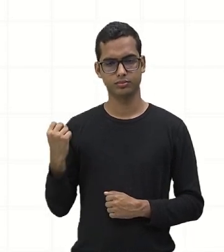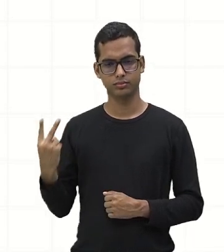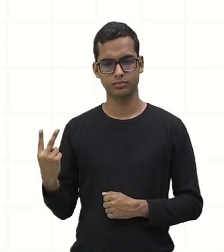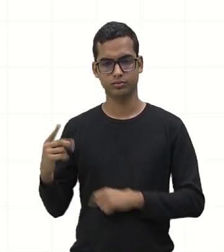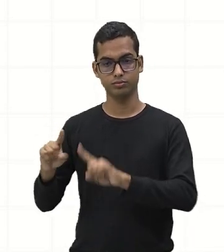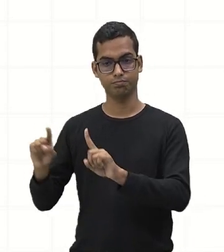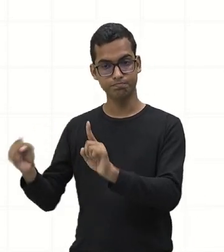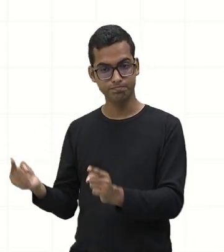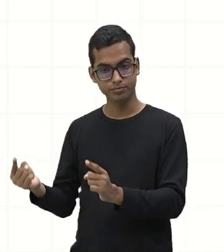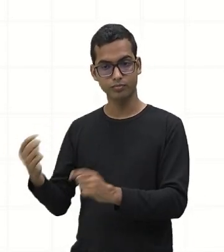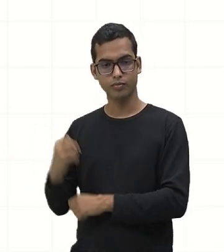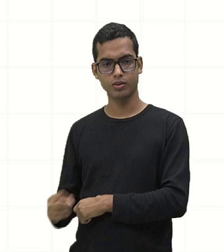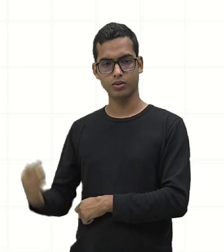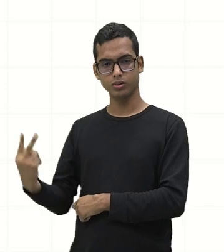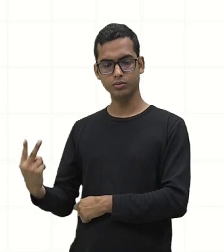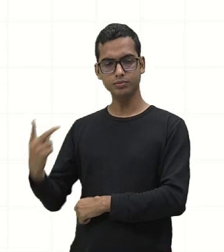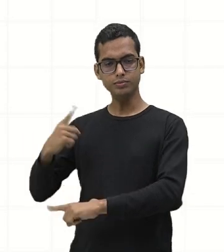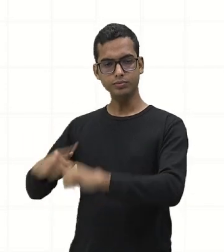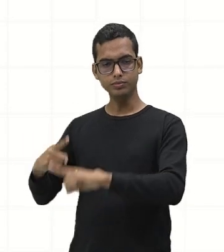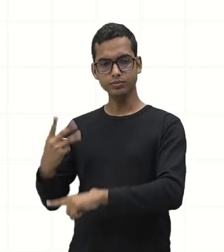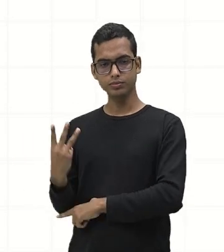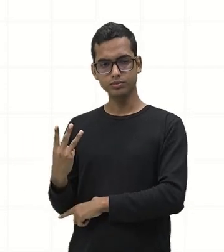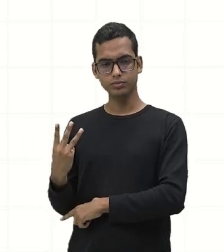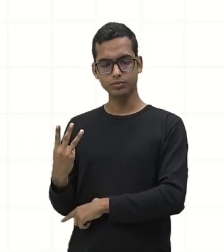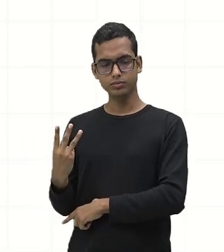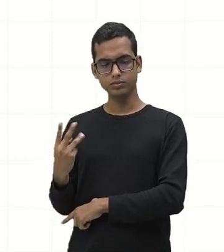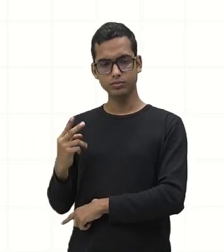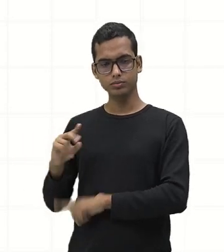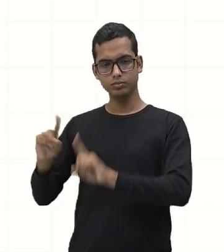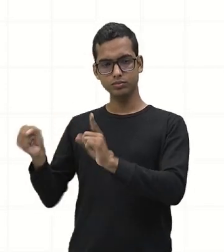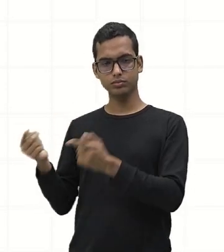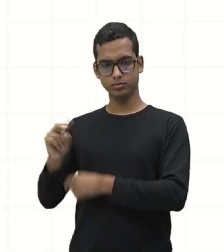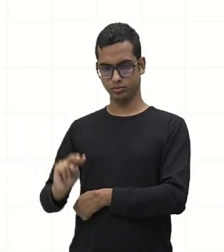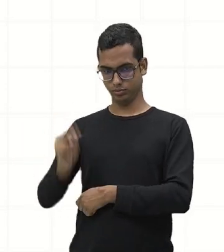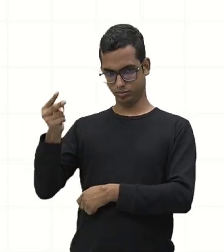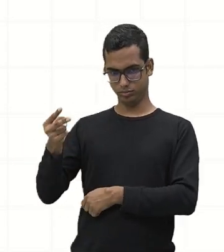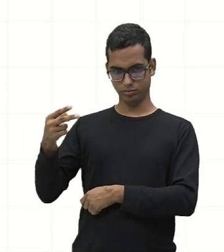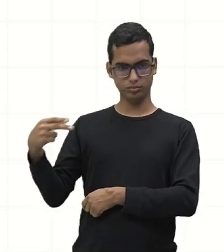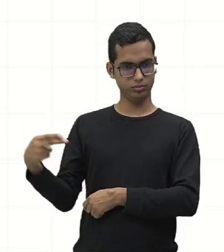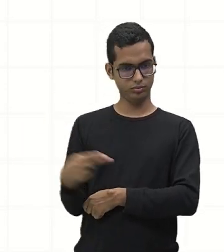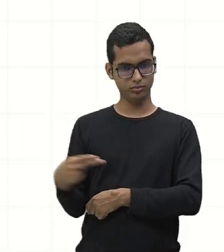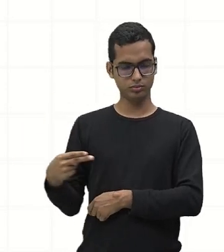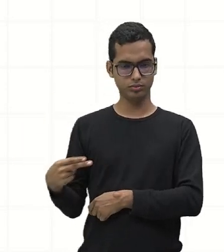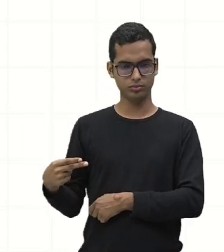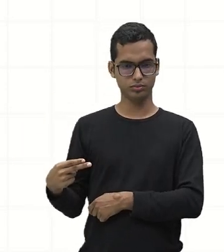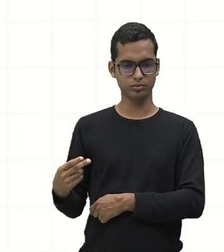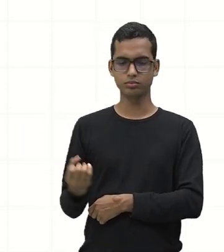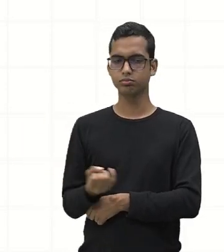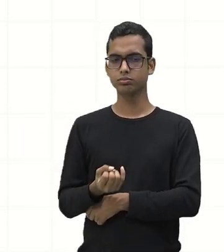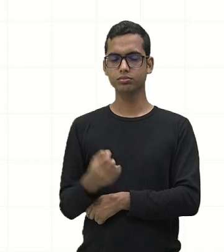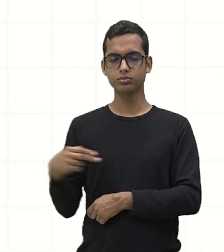ao quadrado. Isso é o mesmo que 2 ao quadrado,